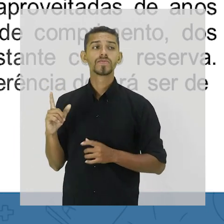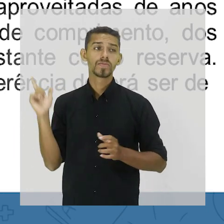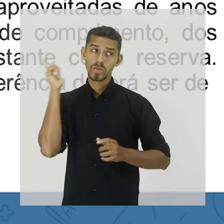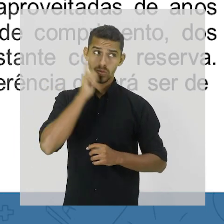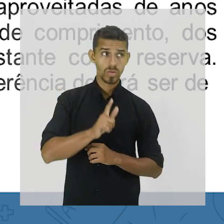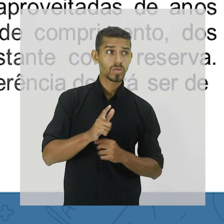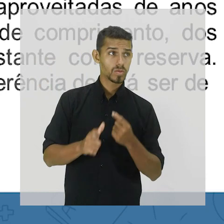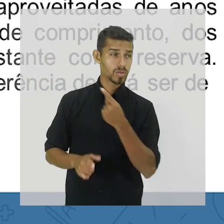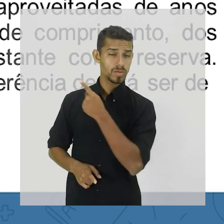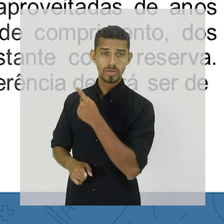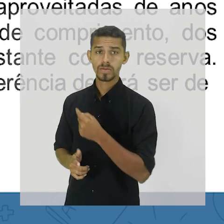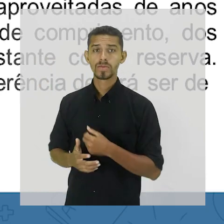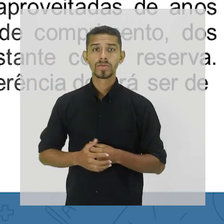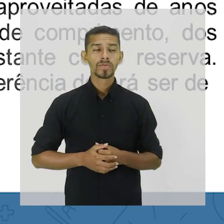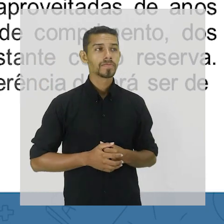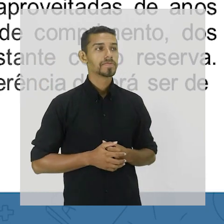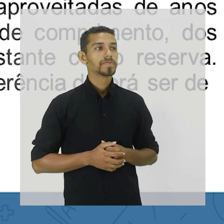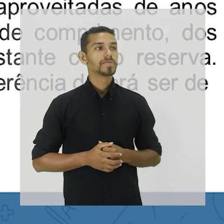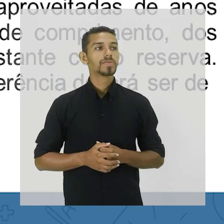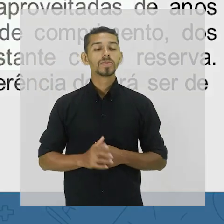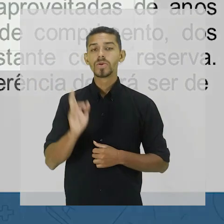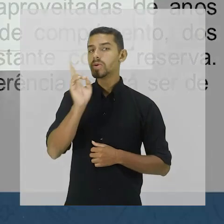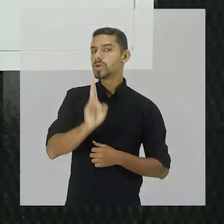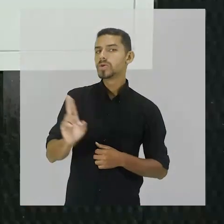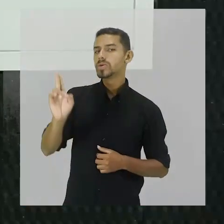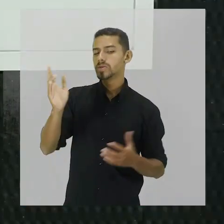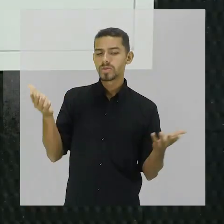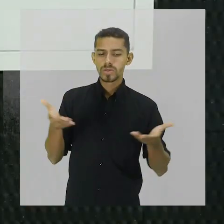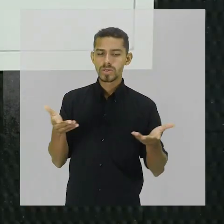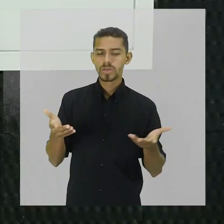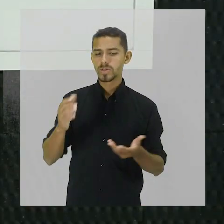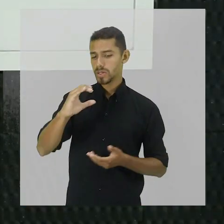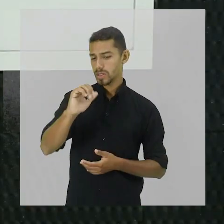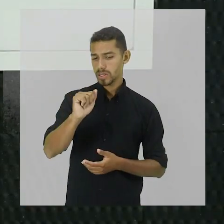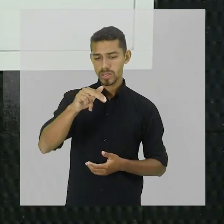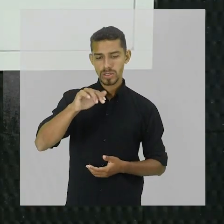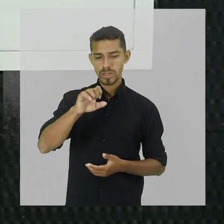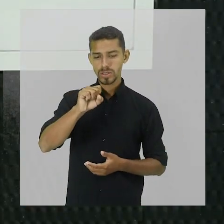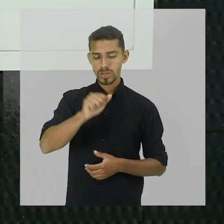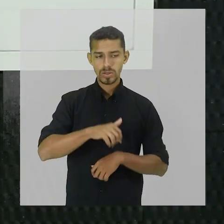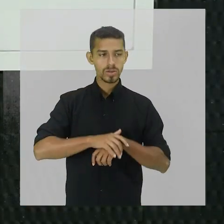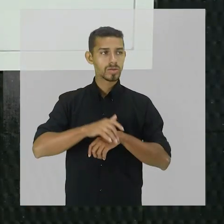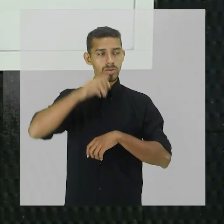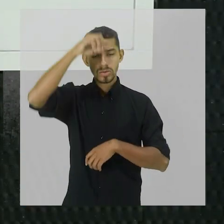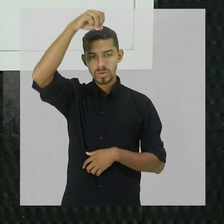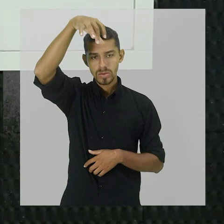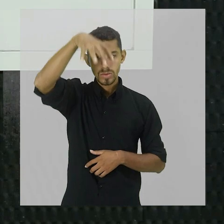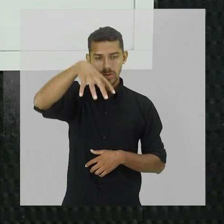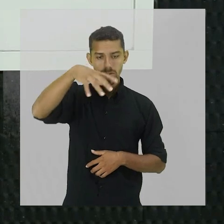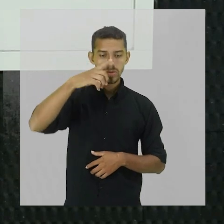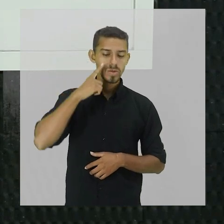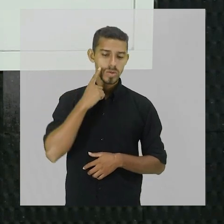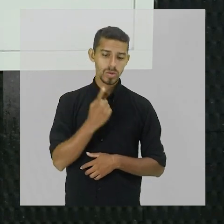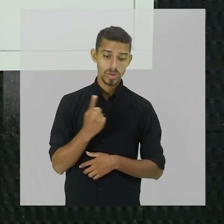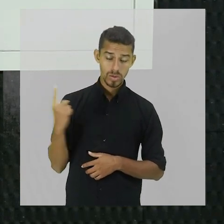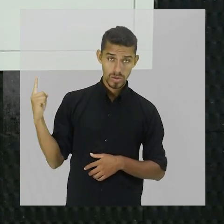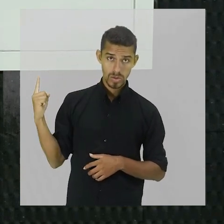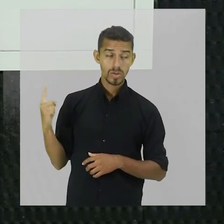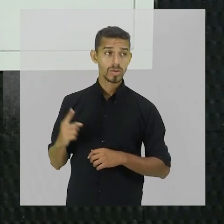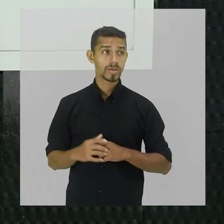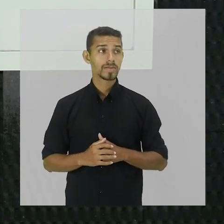fez aqui, ó, usou aqui canos aqui para iluminar esse